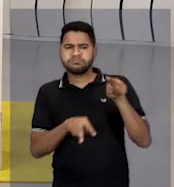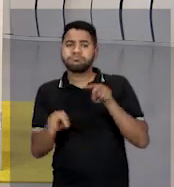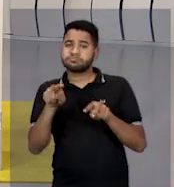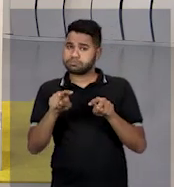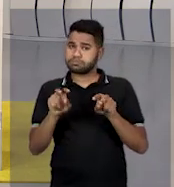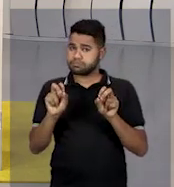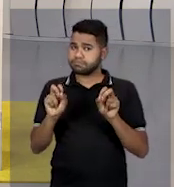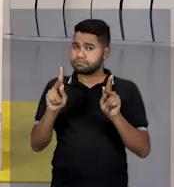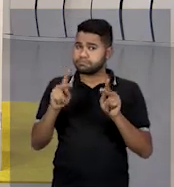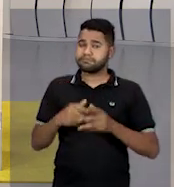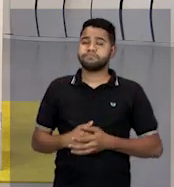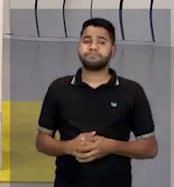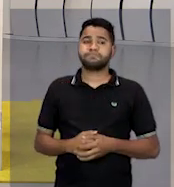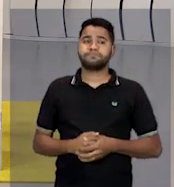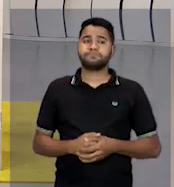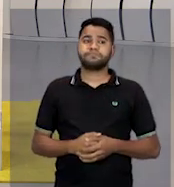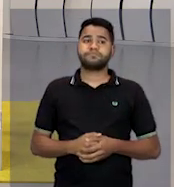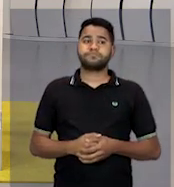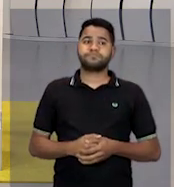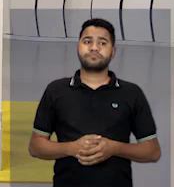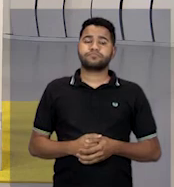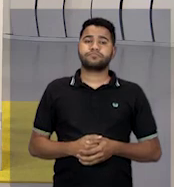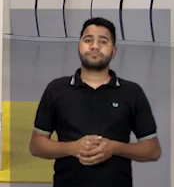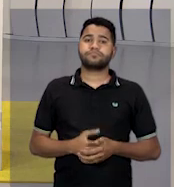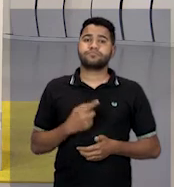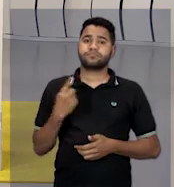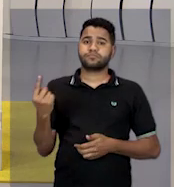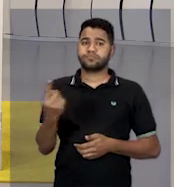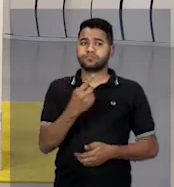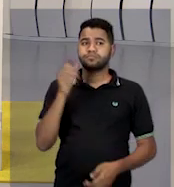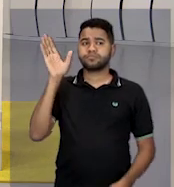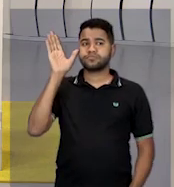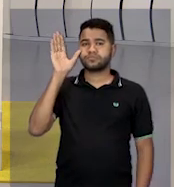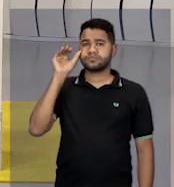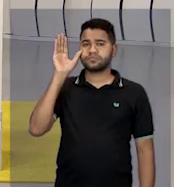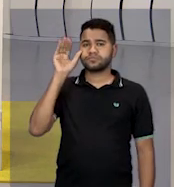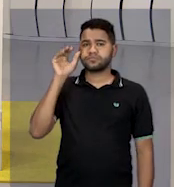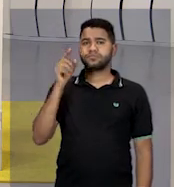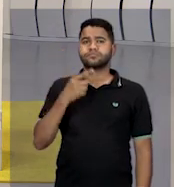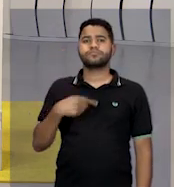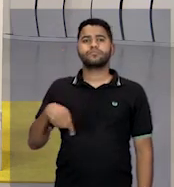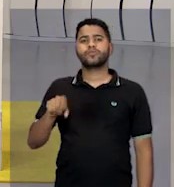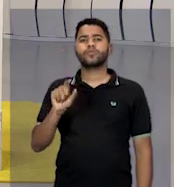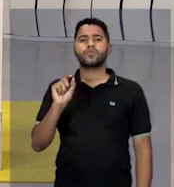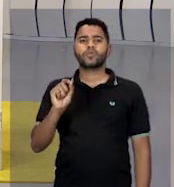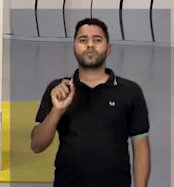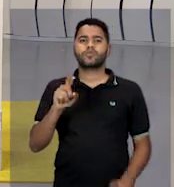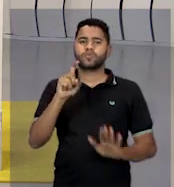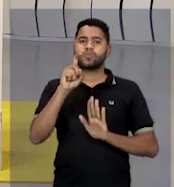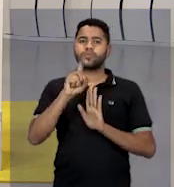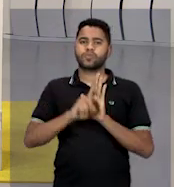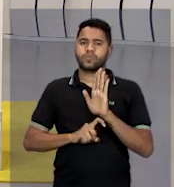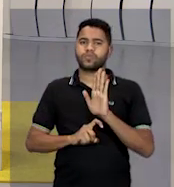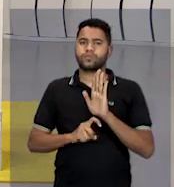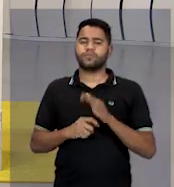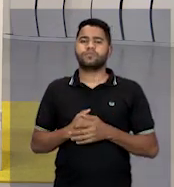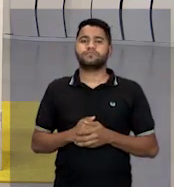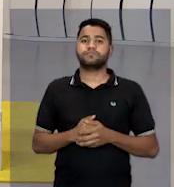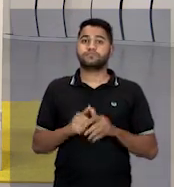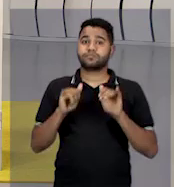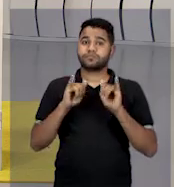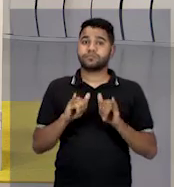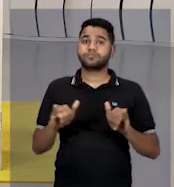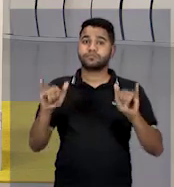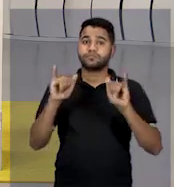ok? Bom, nós vamos observar que quando nós estamos ali com um texto, né, de